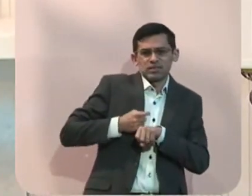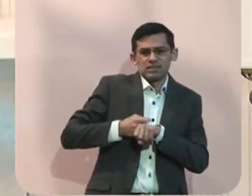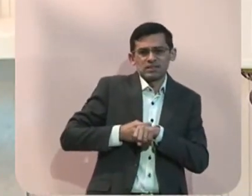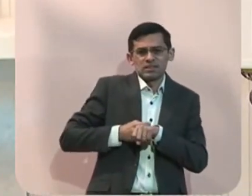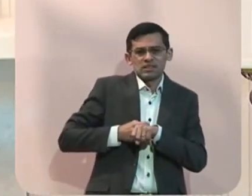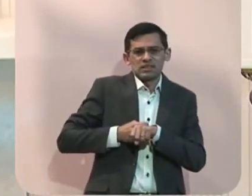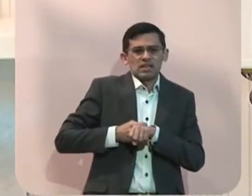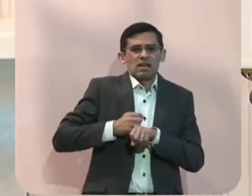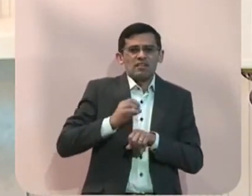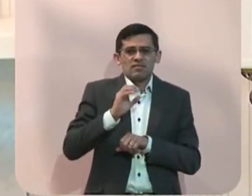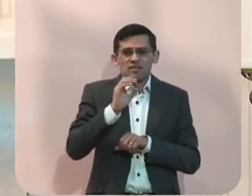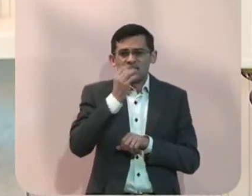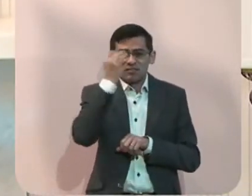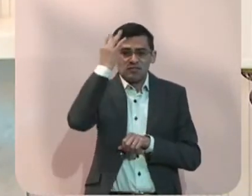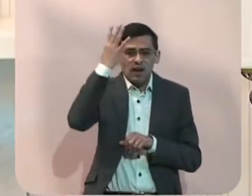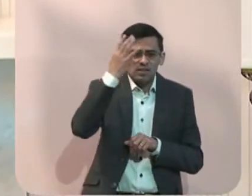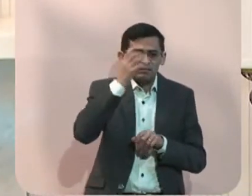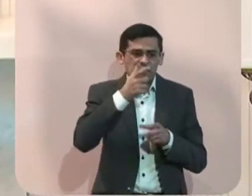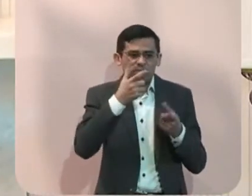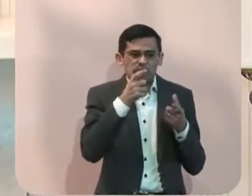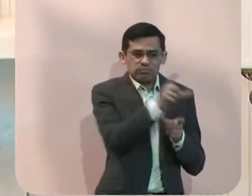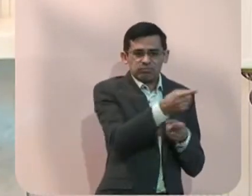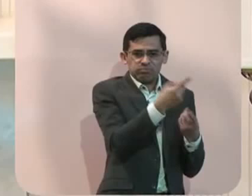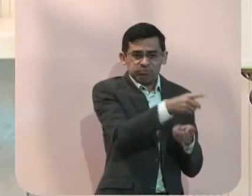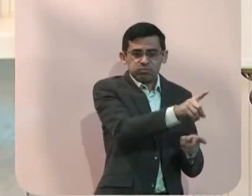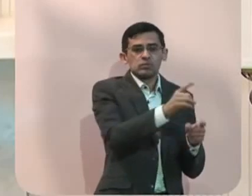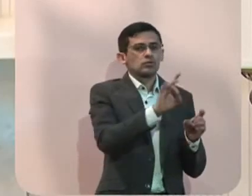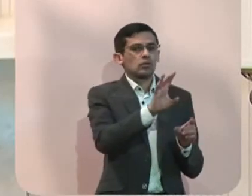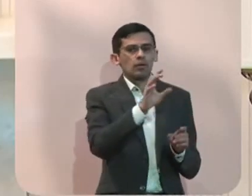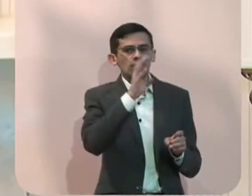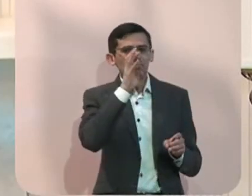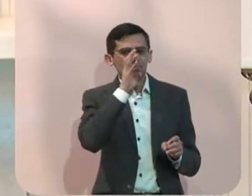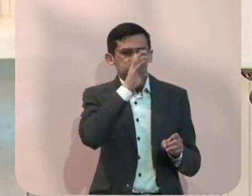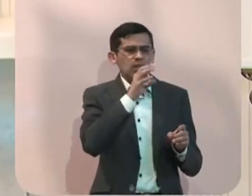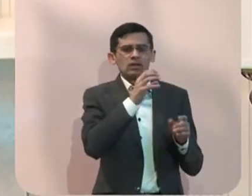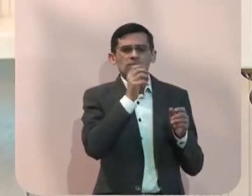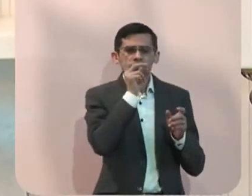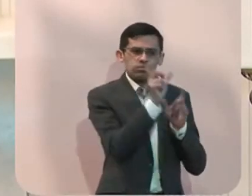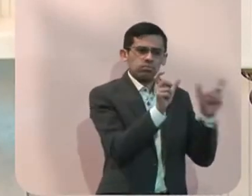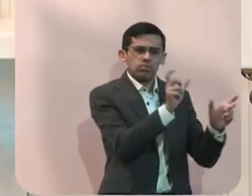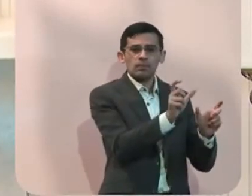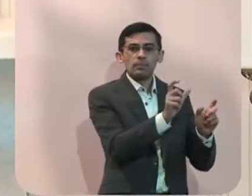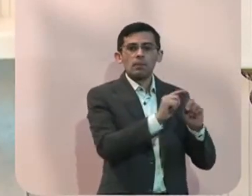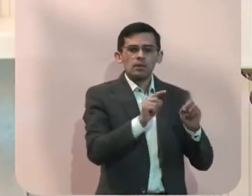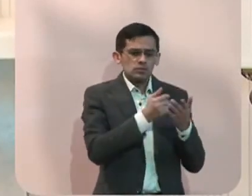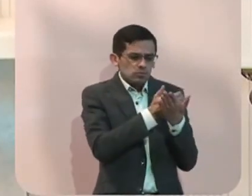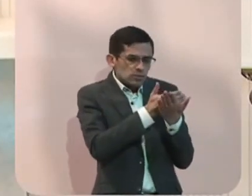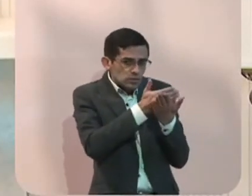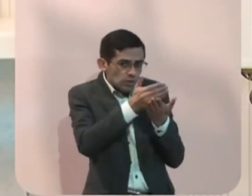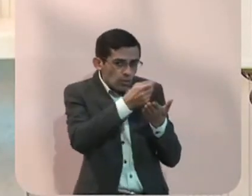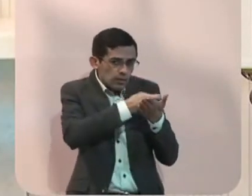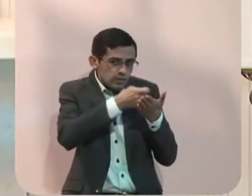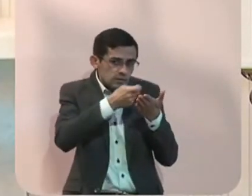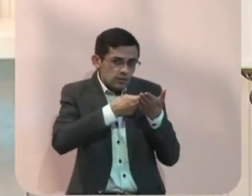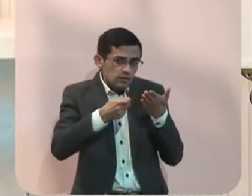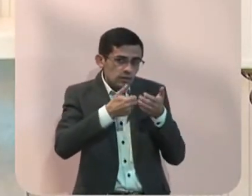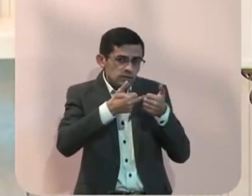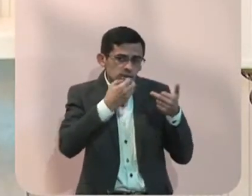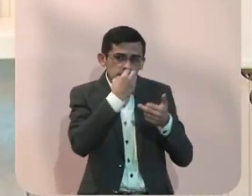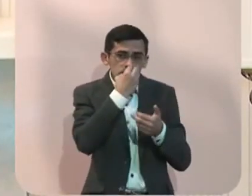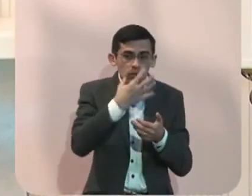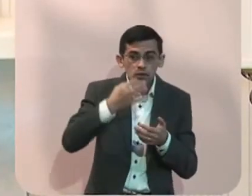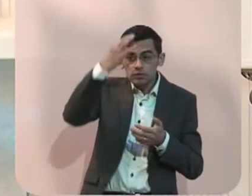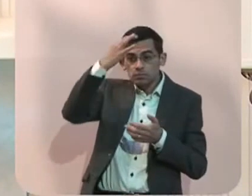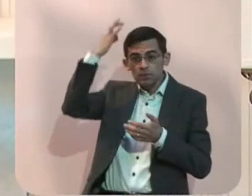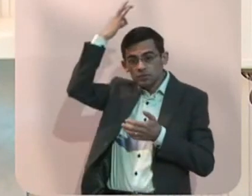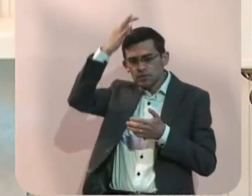tão fácil de criticar os atos, a postura, o jeito. E aí, quando ele começou a escrever as coisas boas, o Espírito Santo